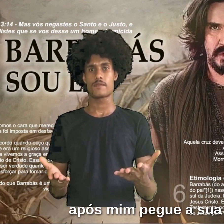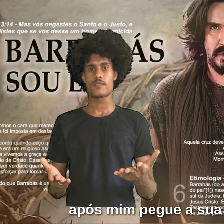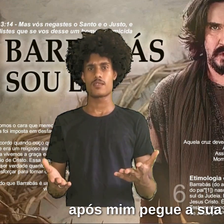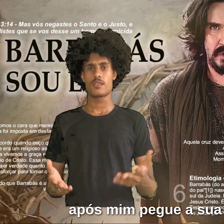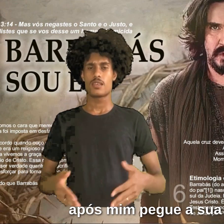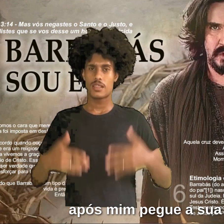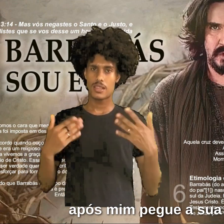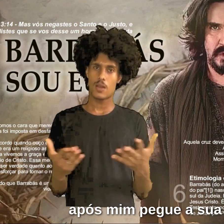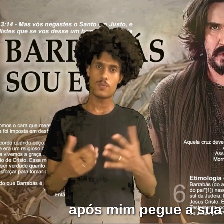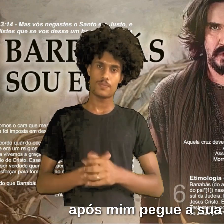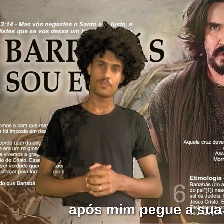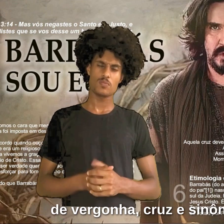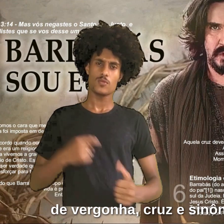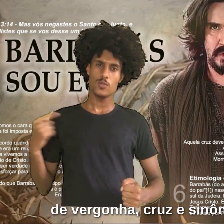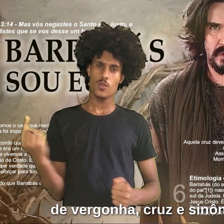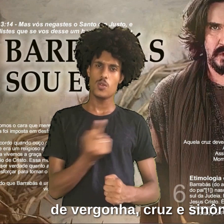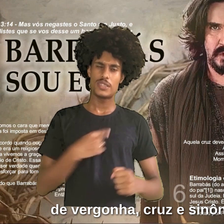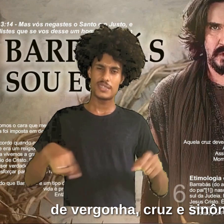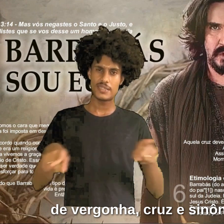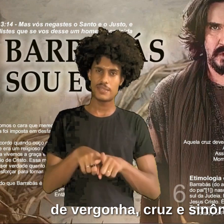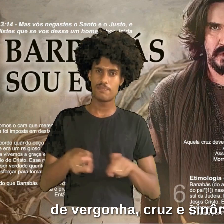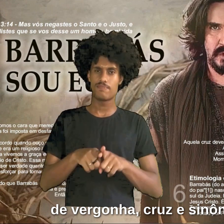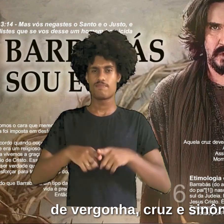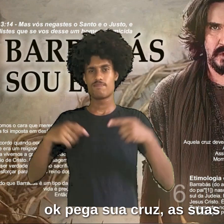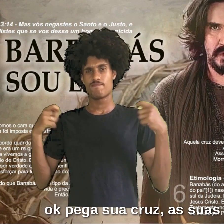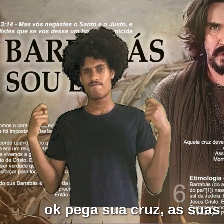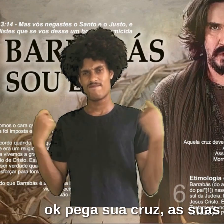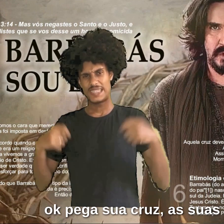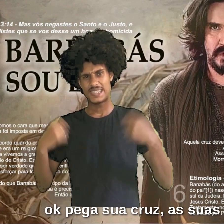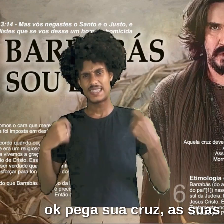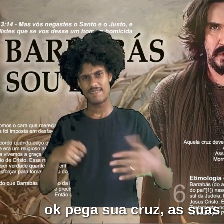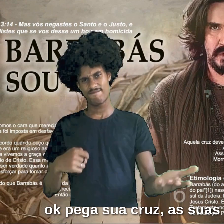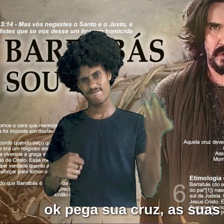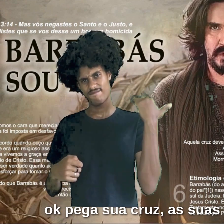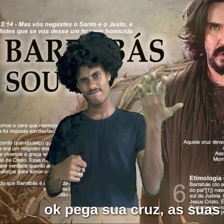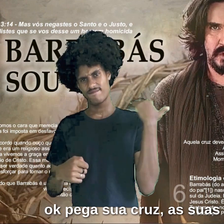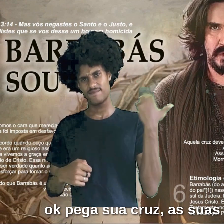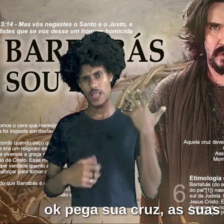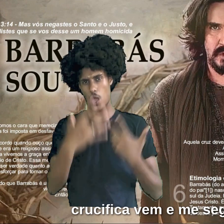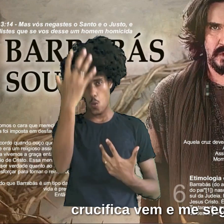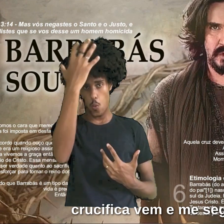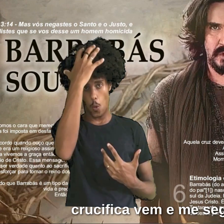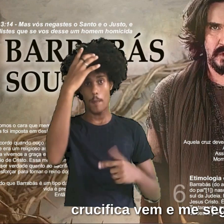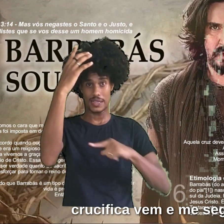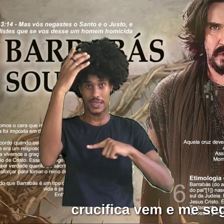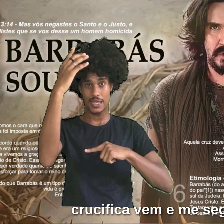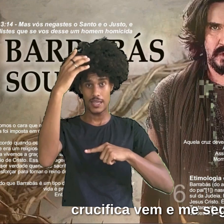após mim, pegue a sua cruz, sinônimo de vergonha, irmãos. Cruz é sinônimo de vergonha, ok? Pega as suas cruzes, as suas mazelas, tudo